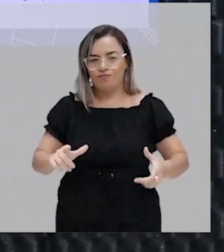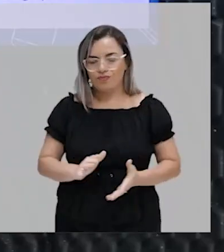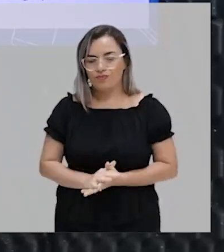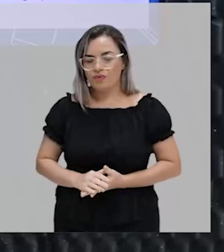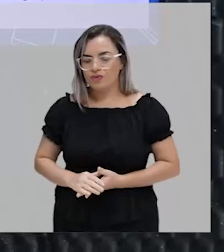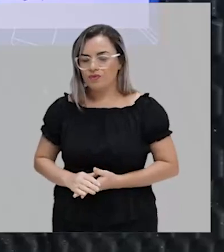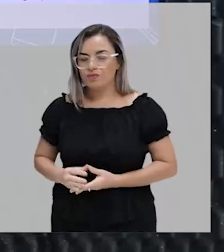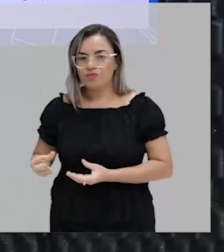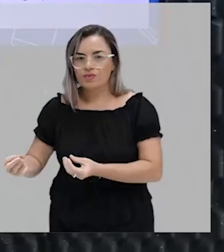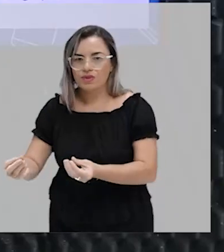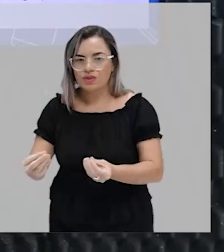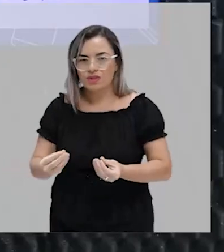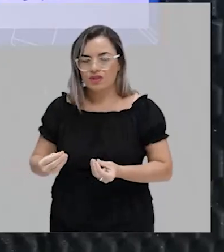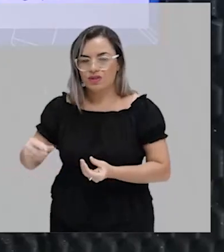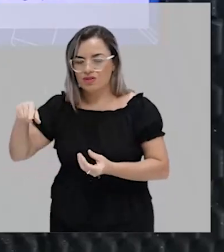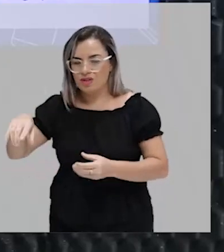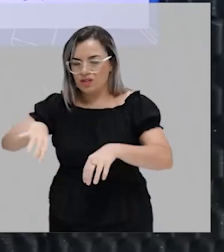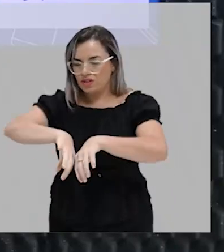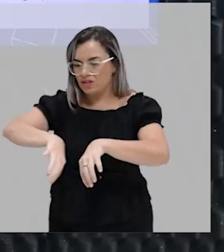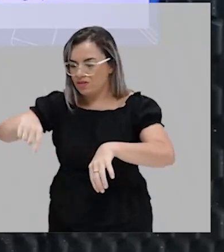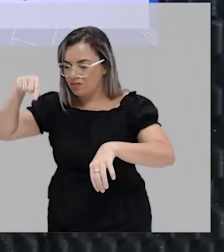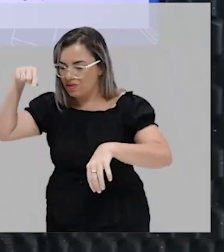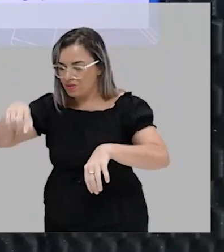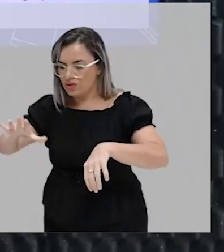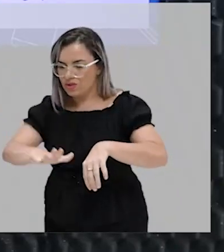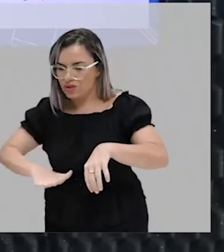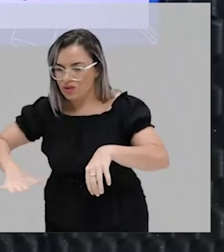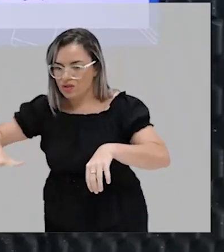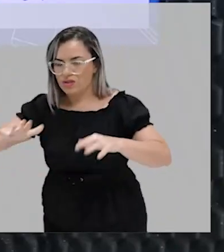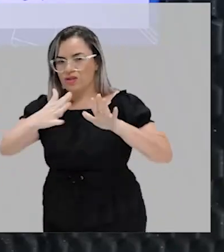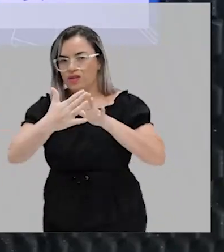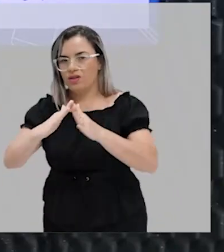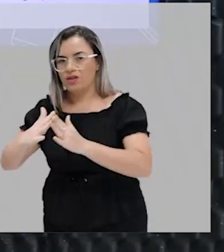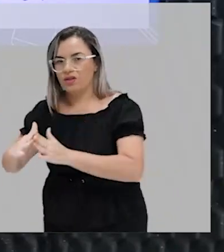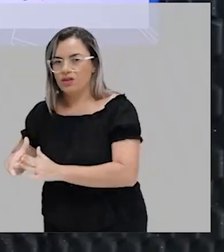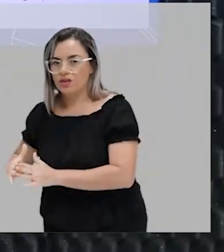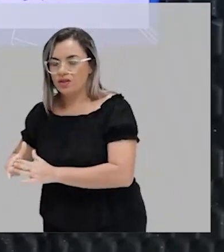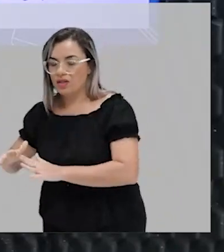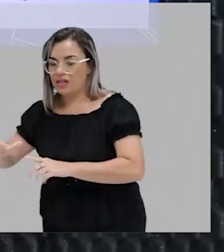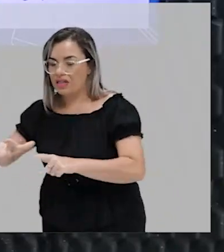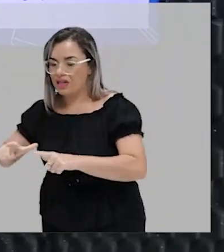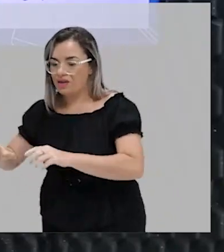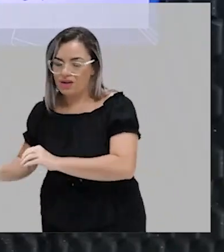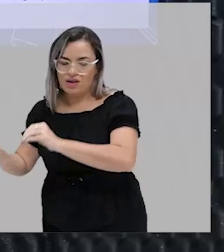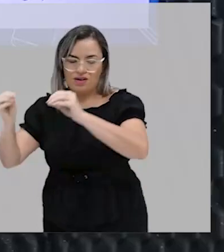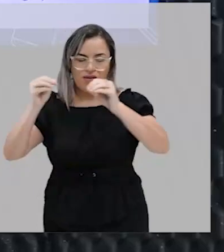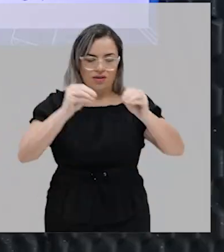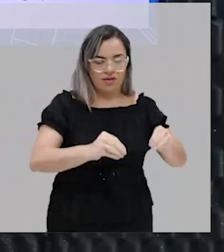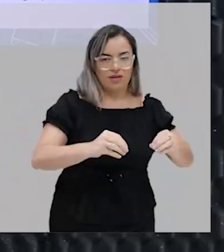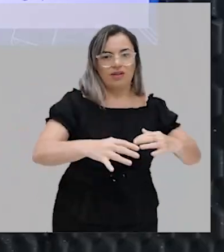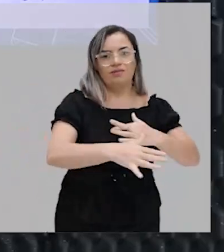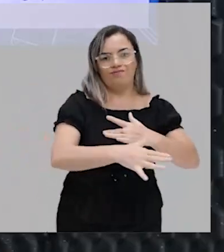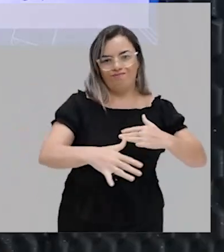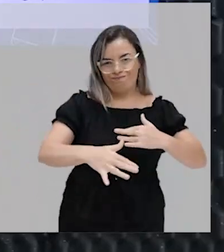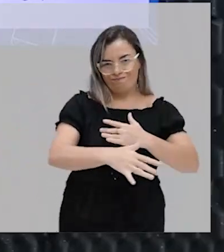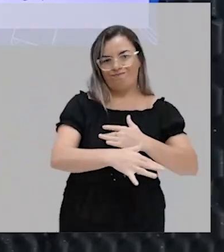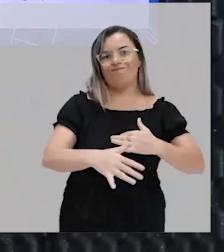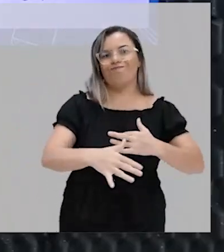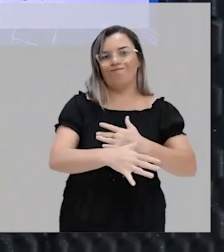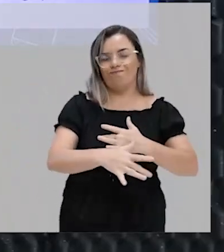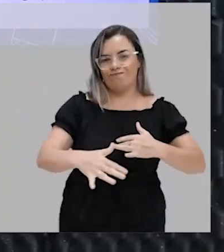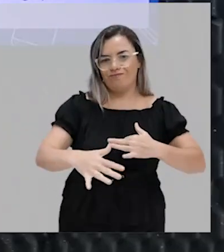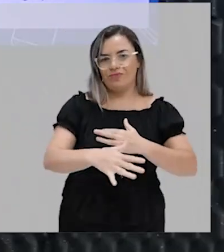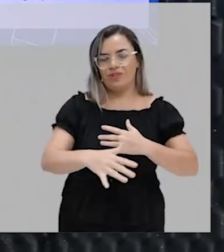dessas pessoas que residem nas áreas periféricas, galera, tá? Elas vão trabalhar onde? Vão trabalhar nestes espaços centrais. Então, muitas vezes,